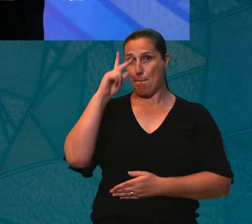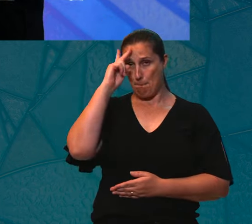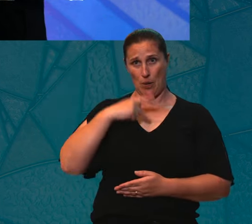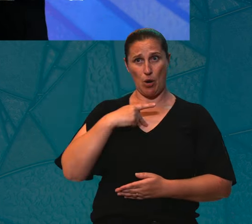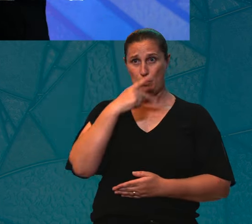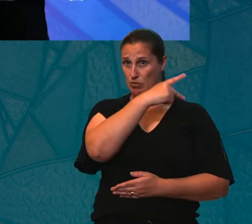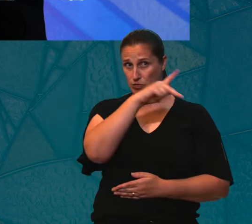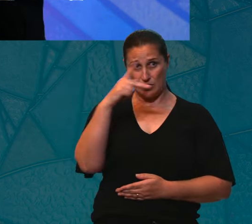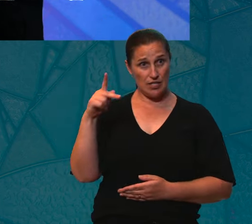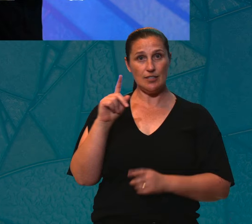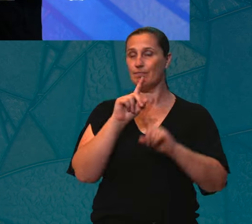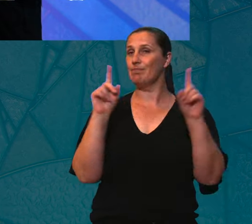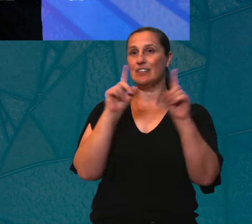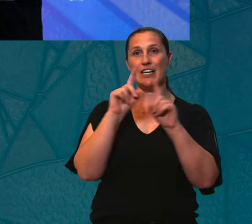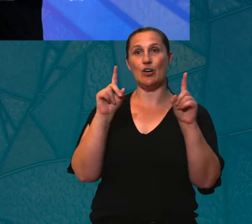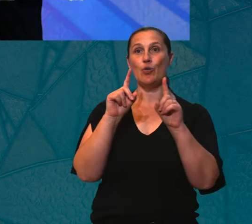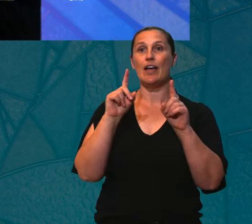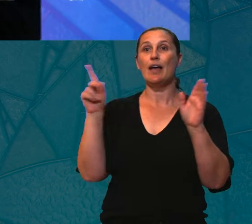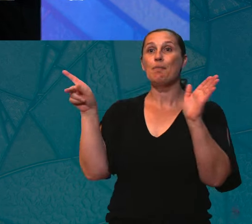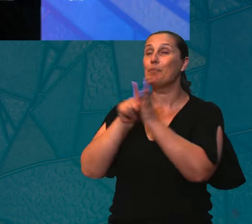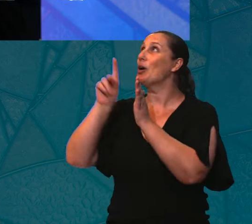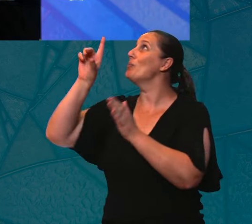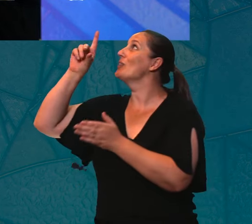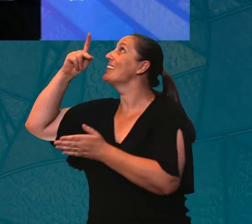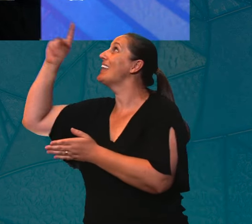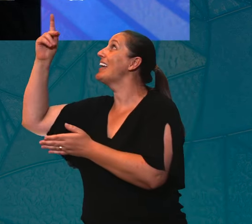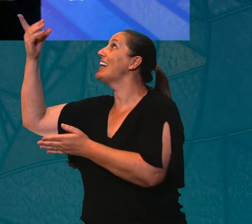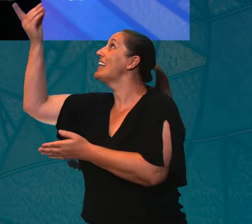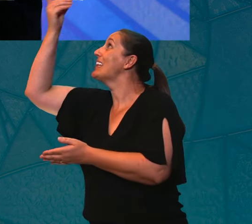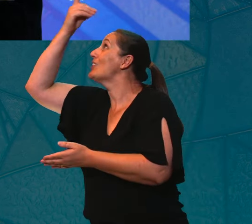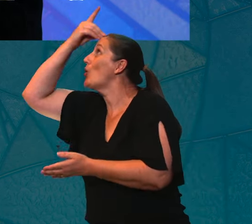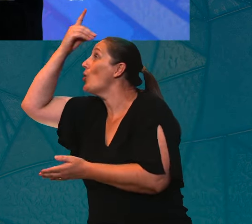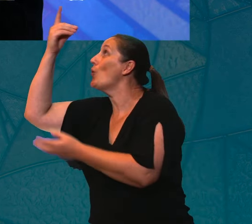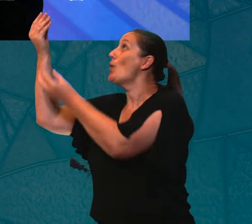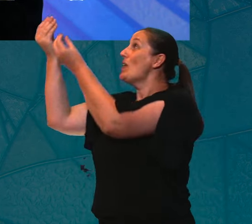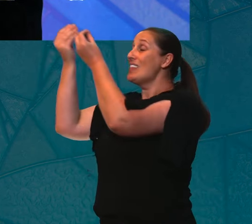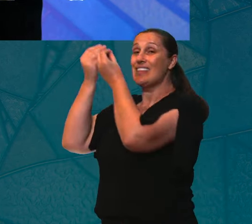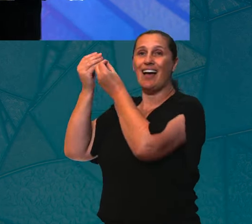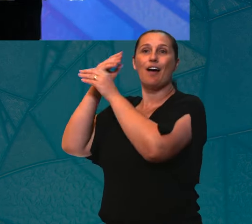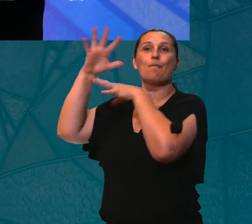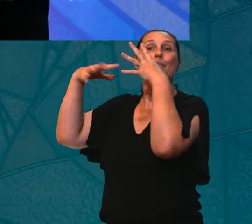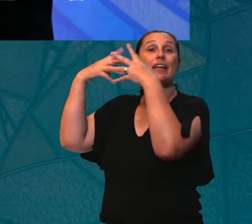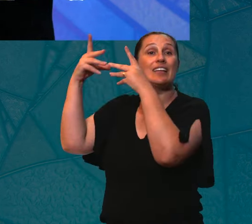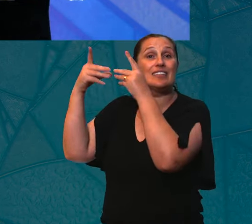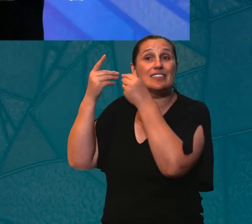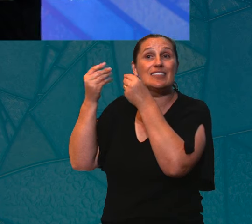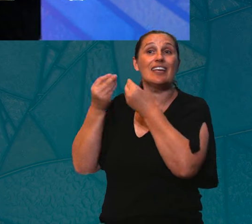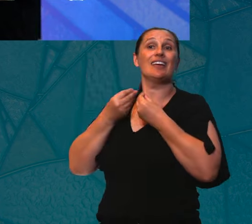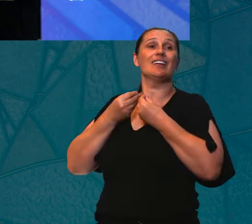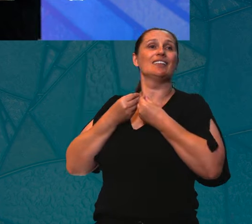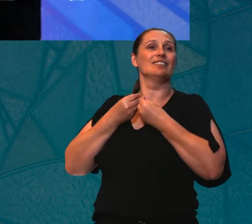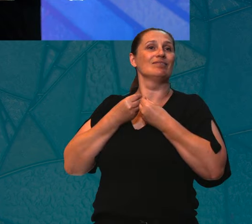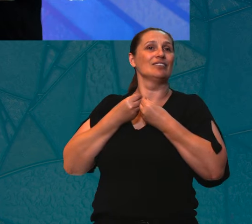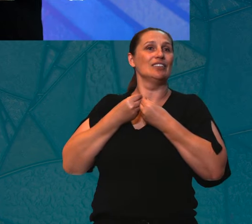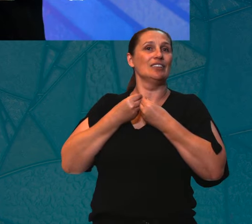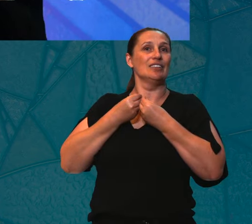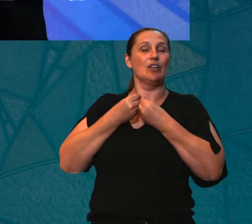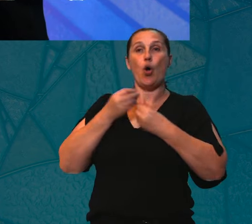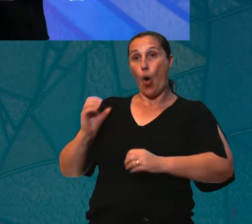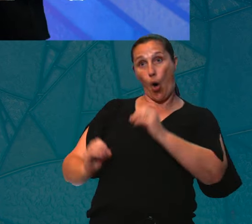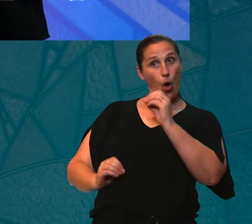salvação ela é dom de Deus Presente de Deus não por obras para que